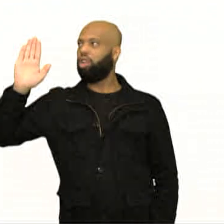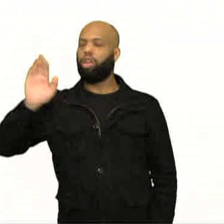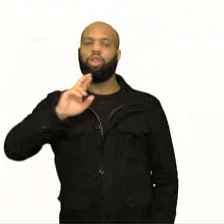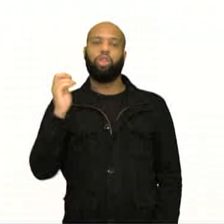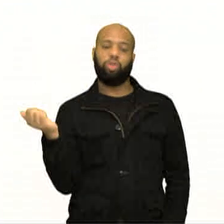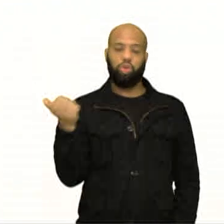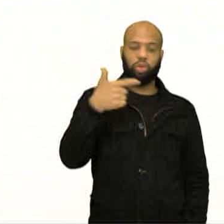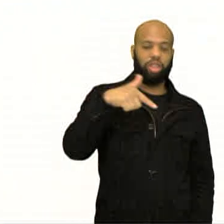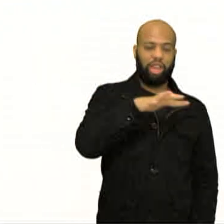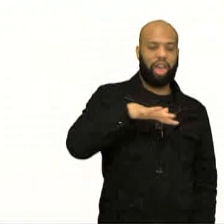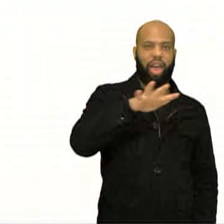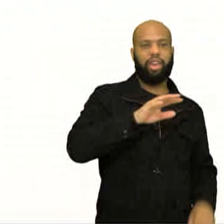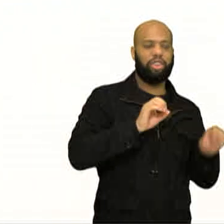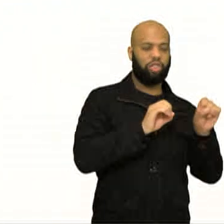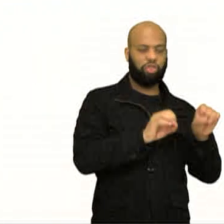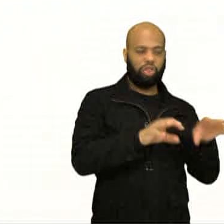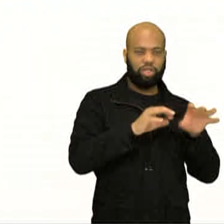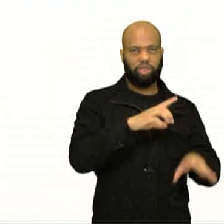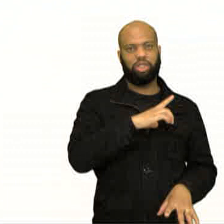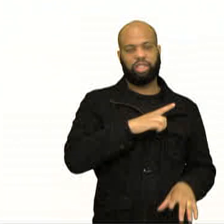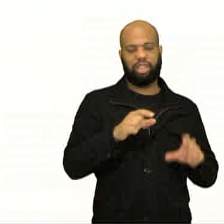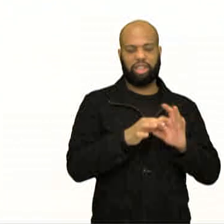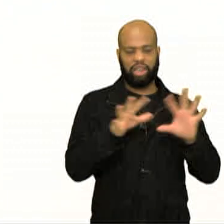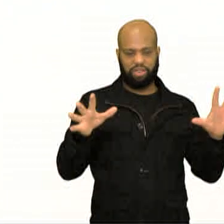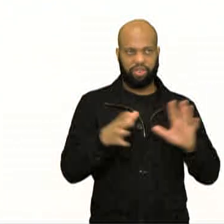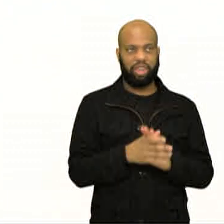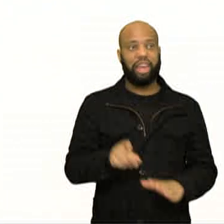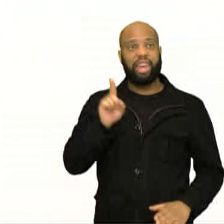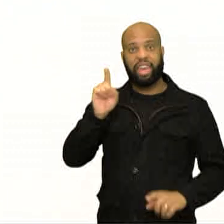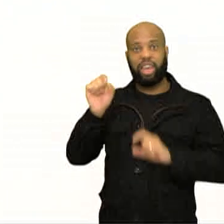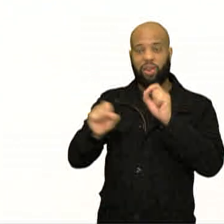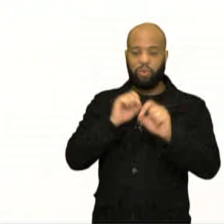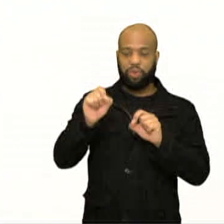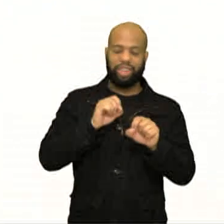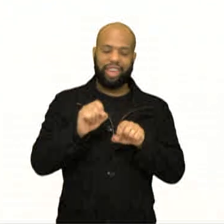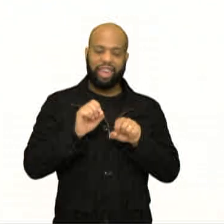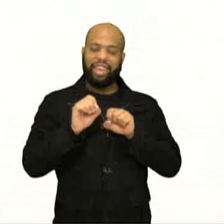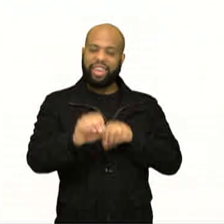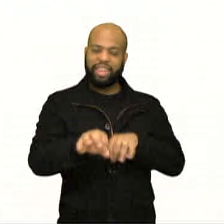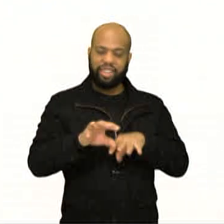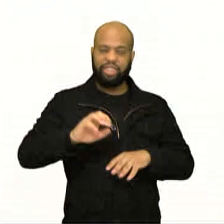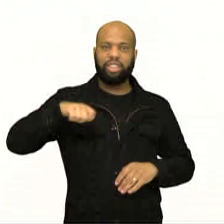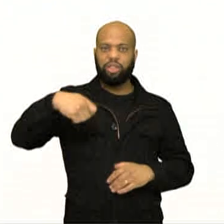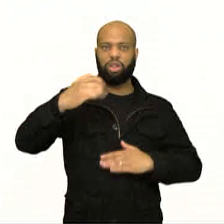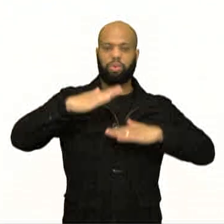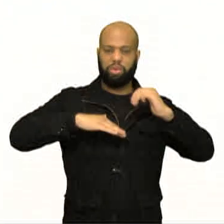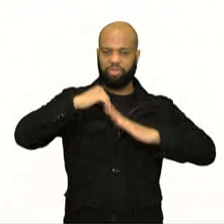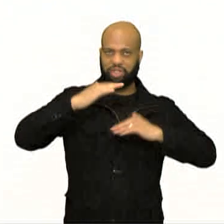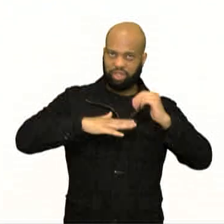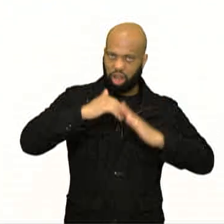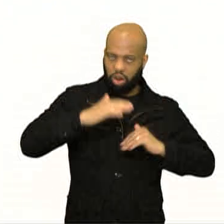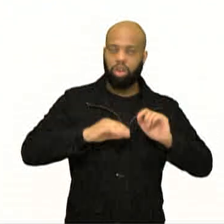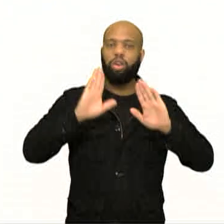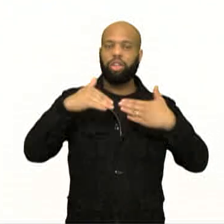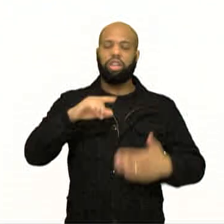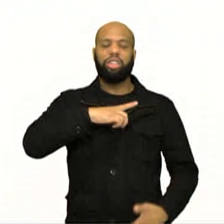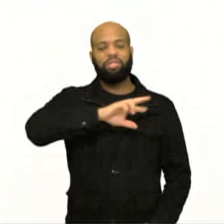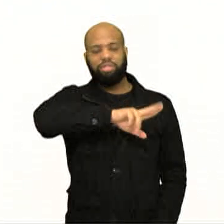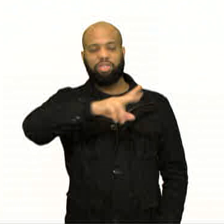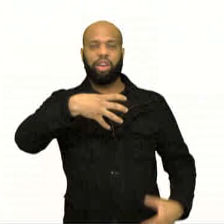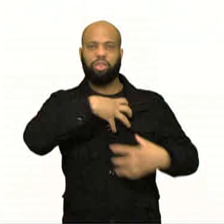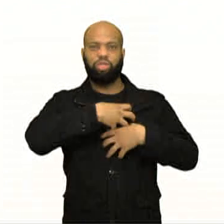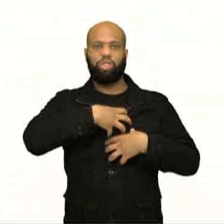áreas de ensino disponíveis. O consultor de carreiras ressalta ainda que há muitas maneiras para os